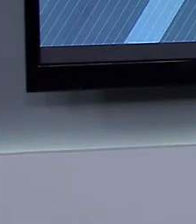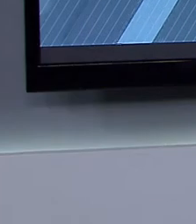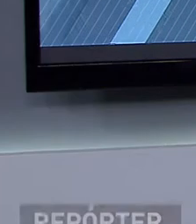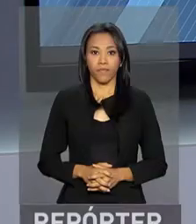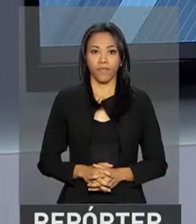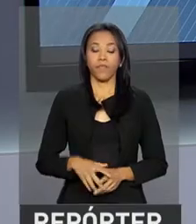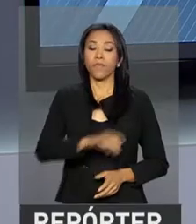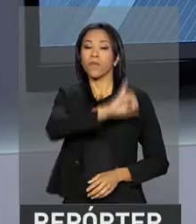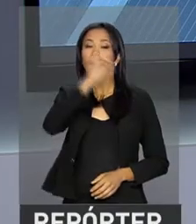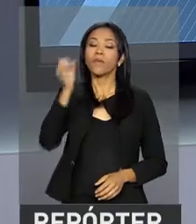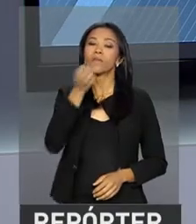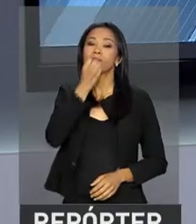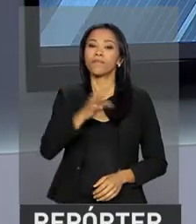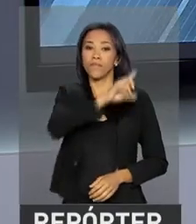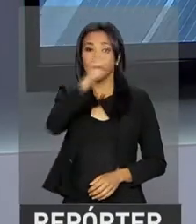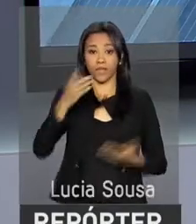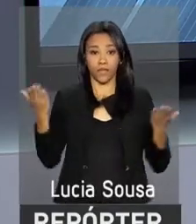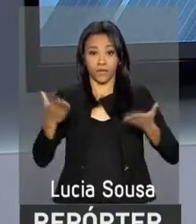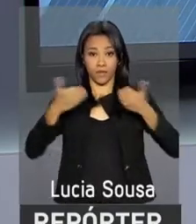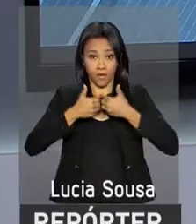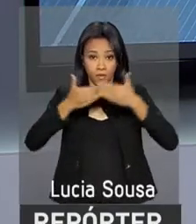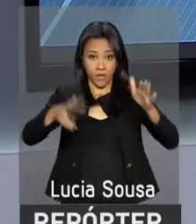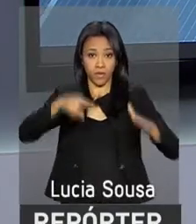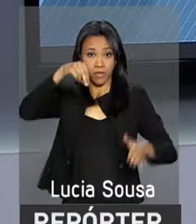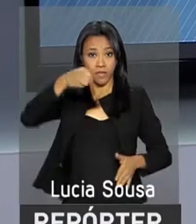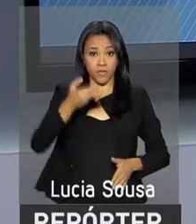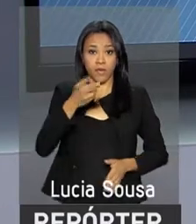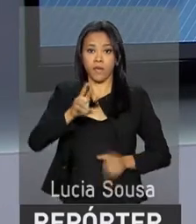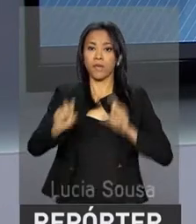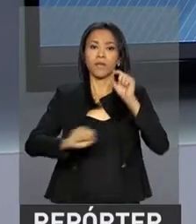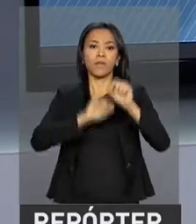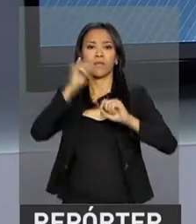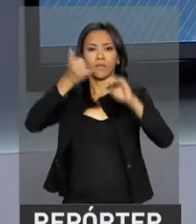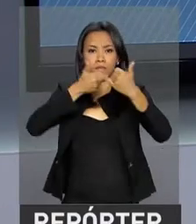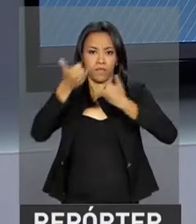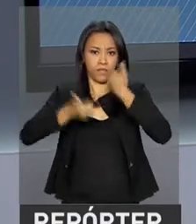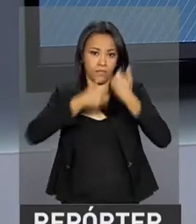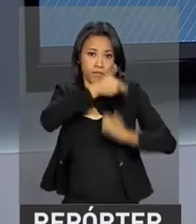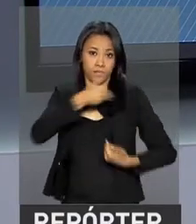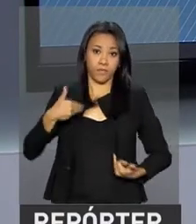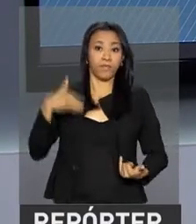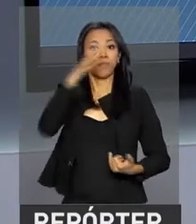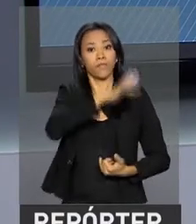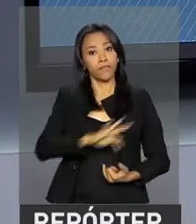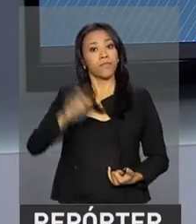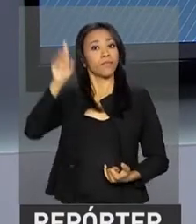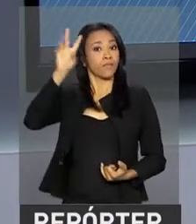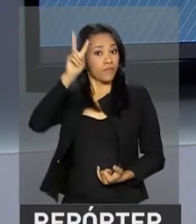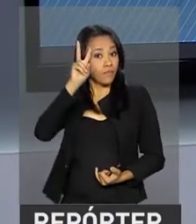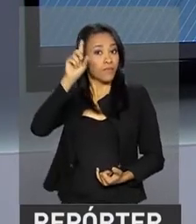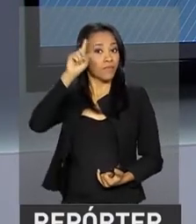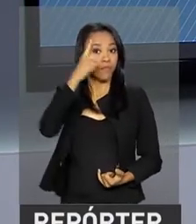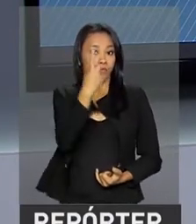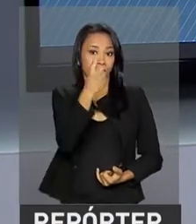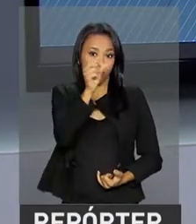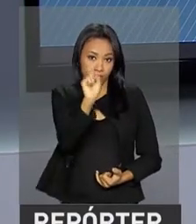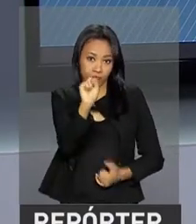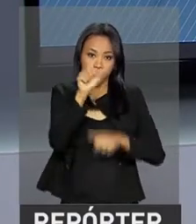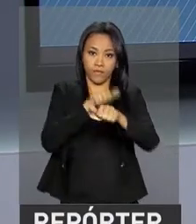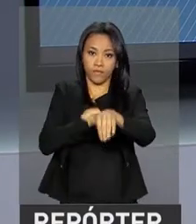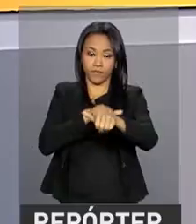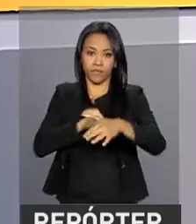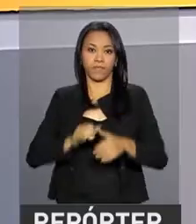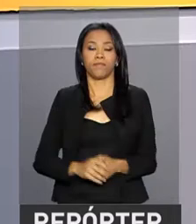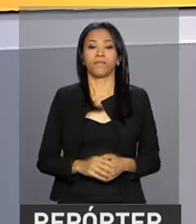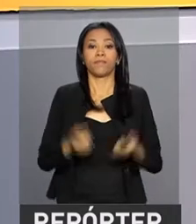olá bom dia começa agora o repórter nbr com as notícias do governo federal desta segunda feira 18 de setembro